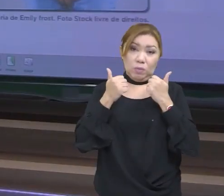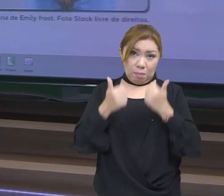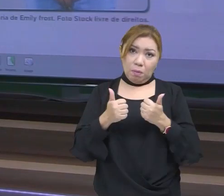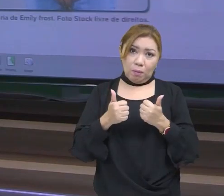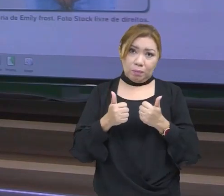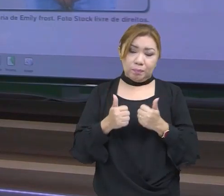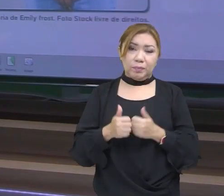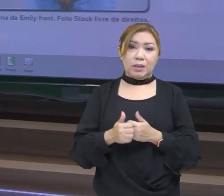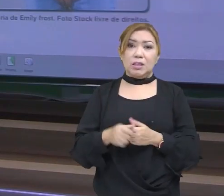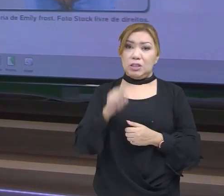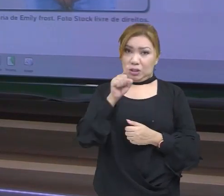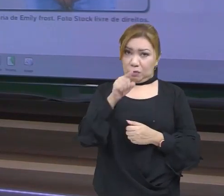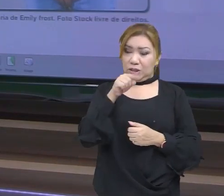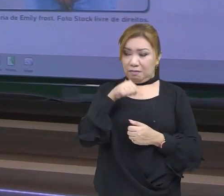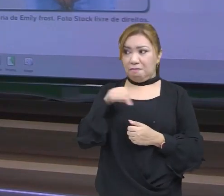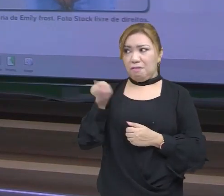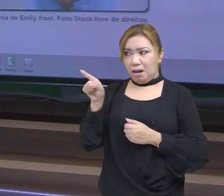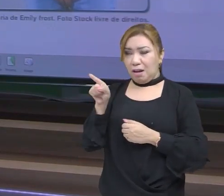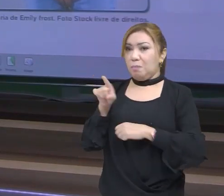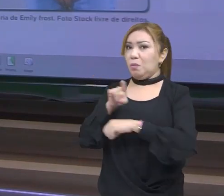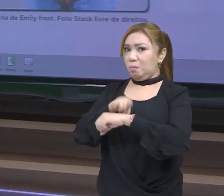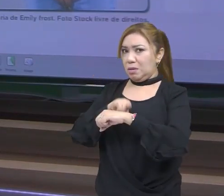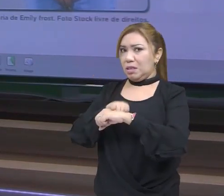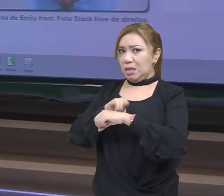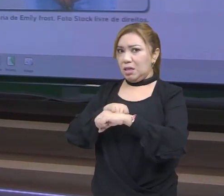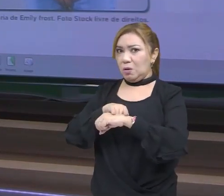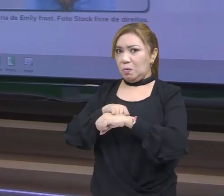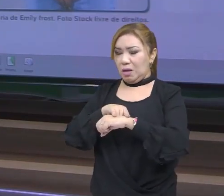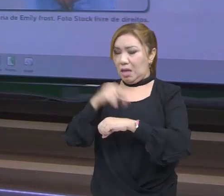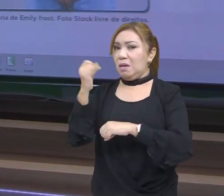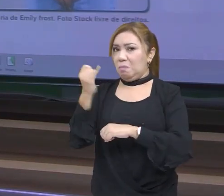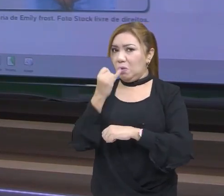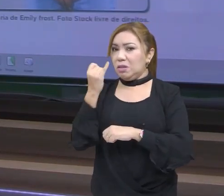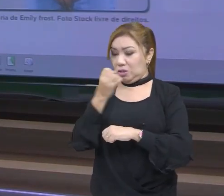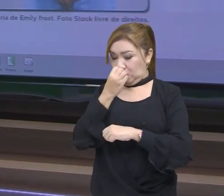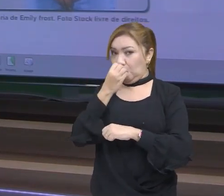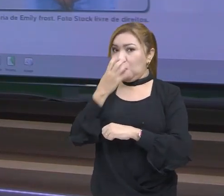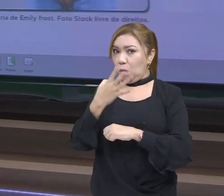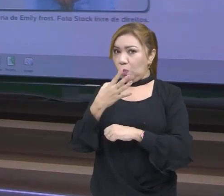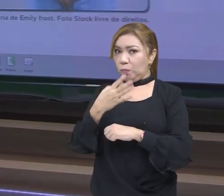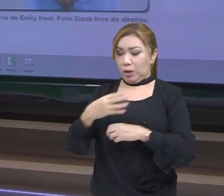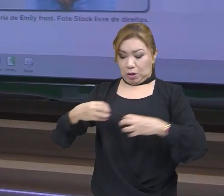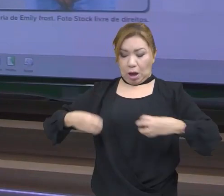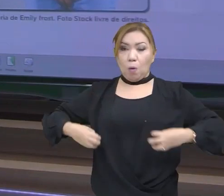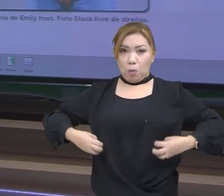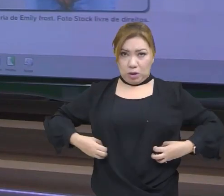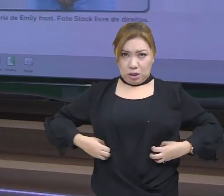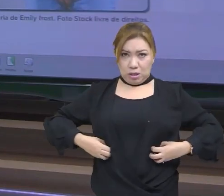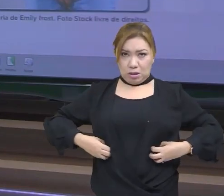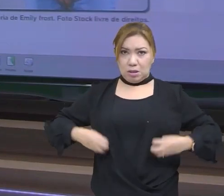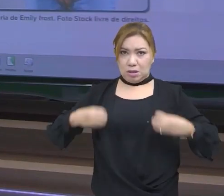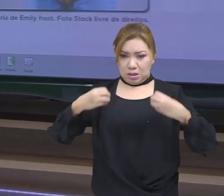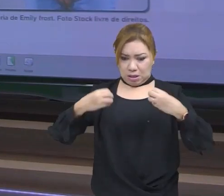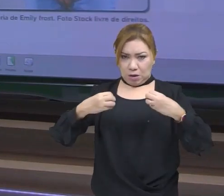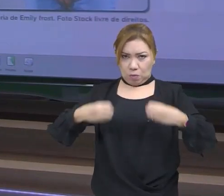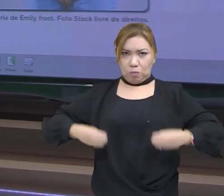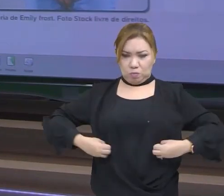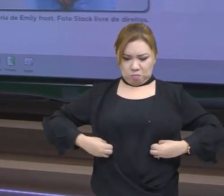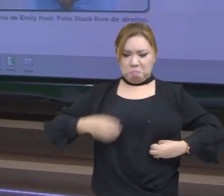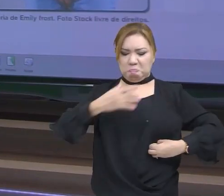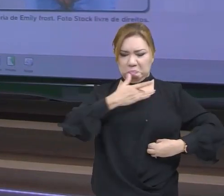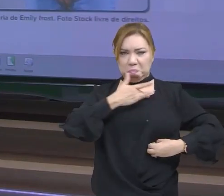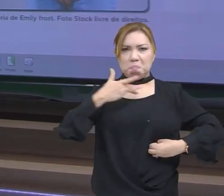muito bom, porque o rim, essa é a função dele, né? Controlar a água no corpo e ele faz com que você